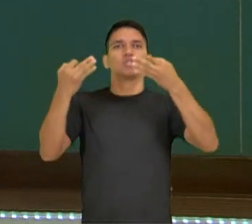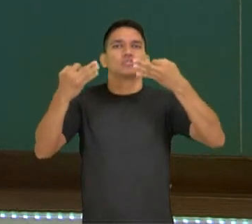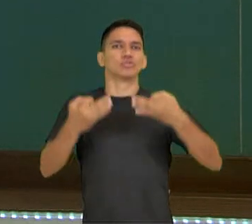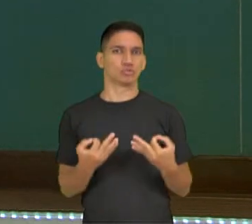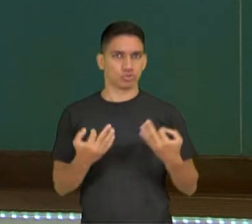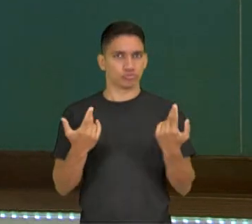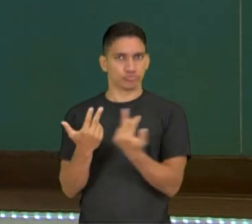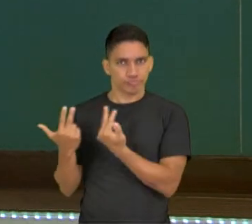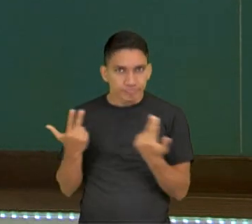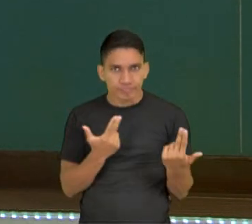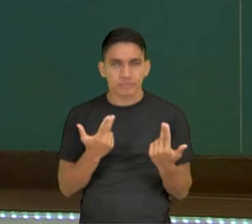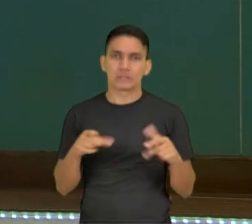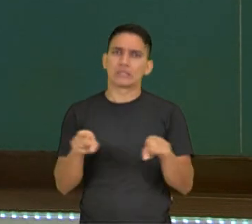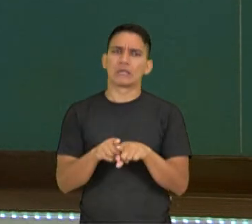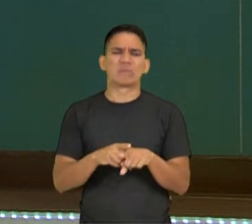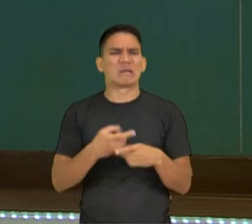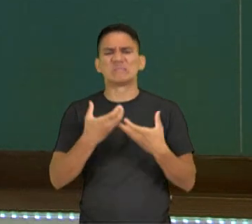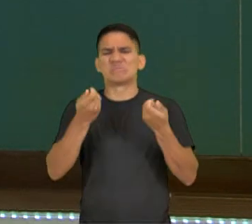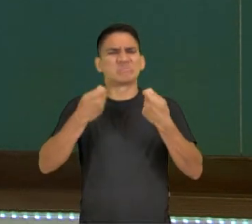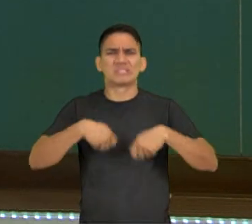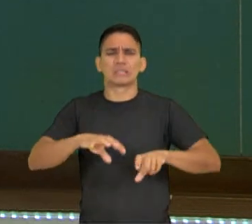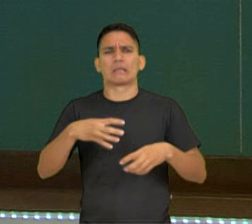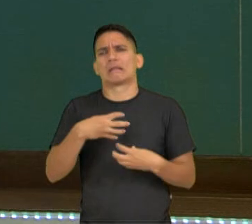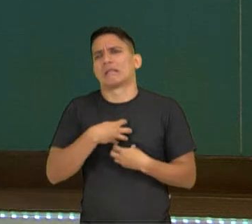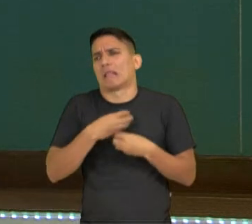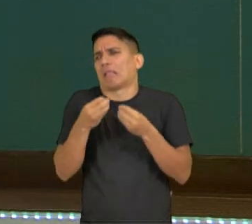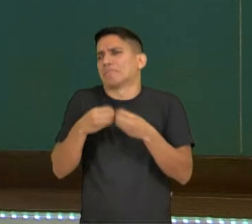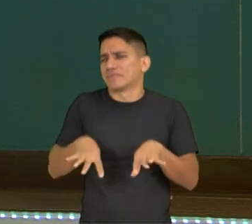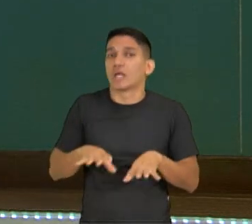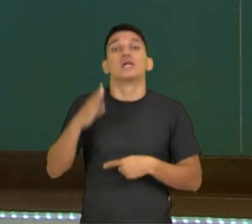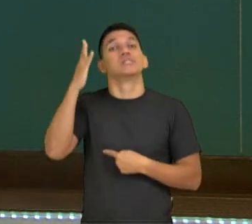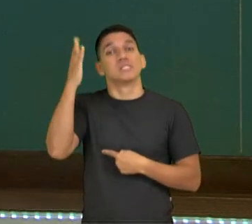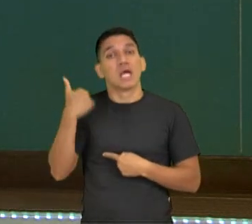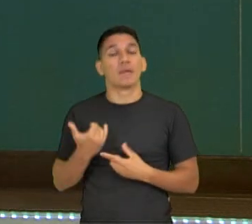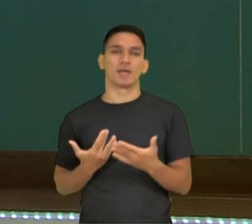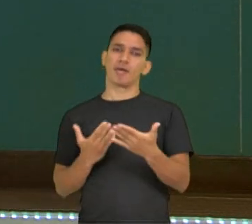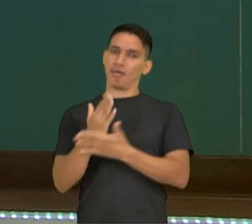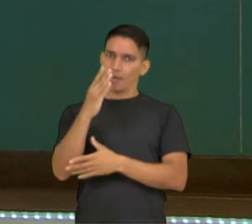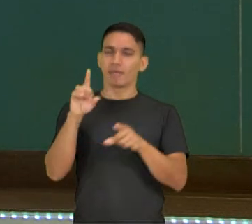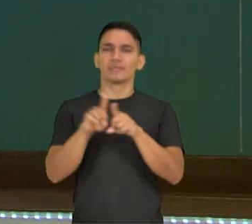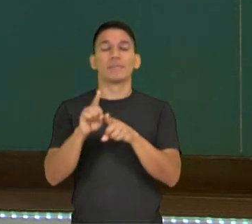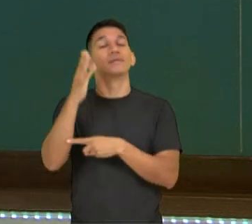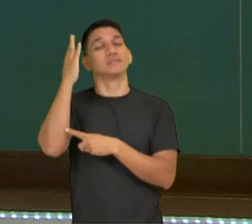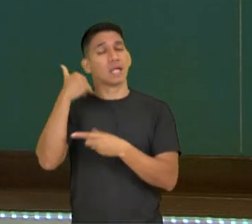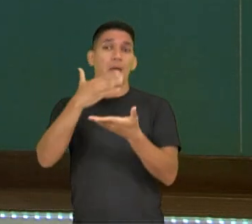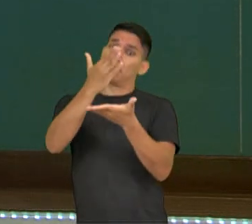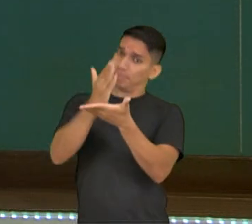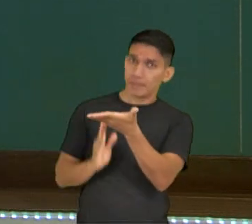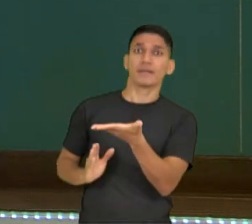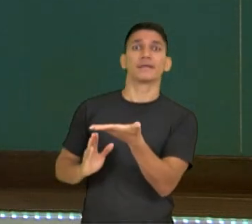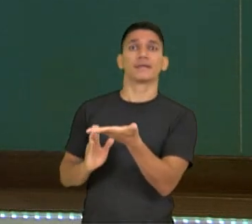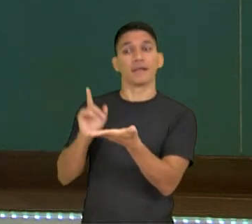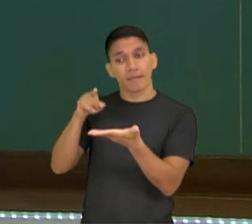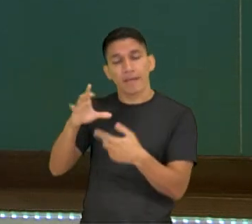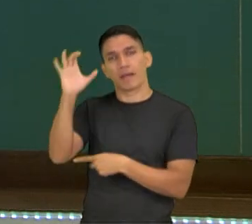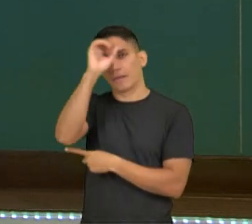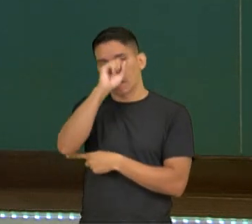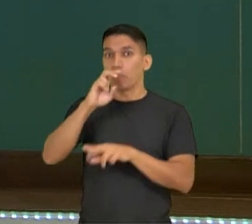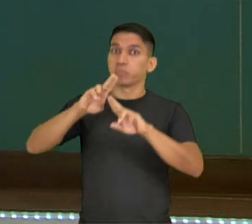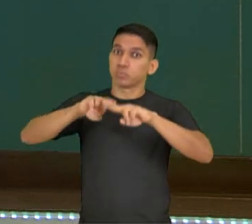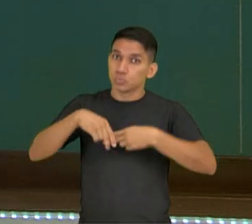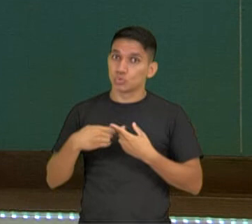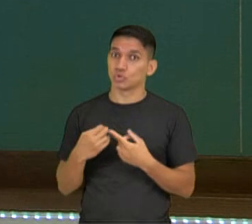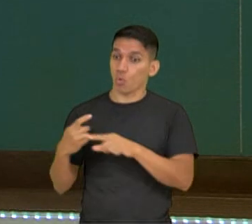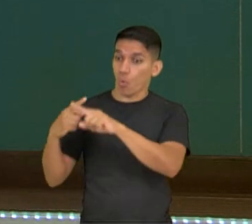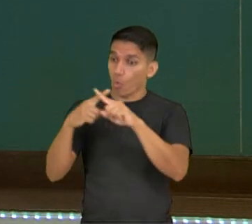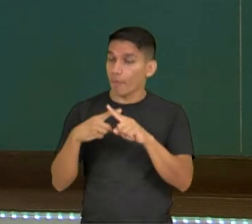sinta frustrado com as derrotas, que você saiba ganhar e saiba perder. Isso é muito importante. Por isso a competição também é importante,